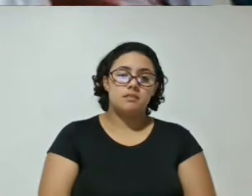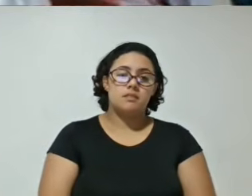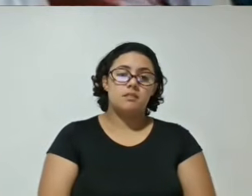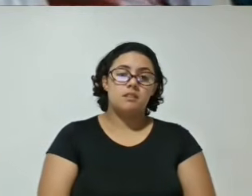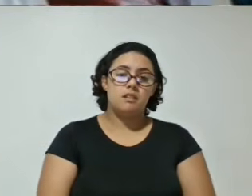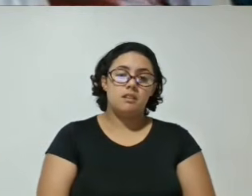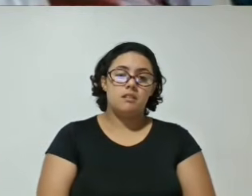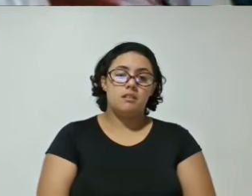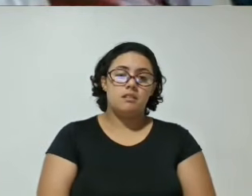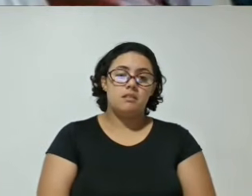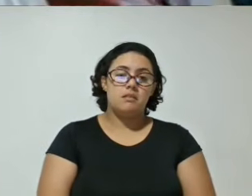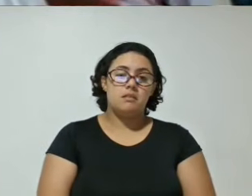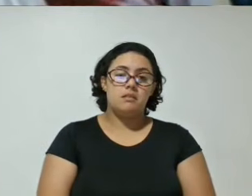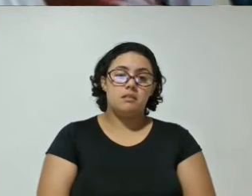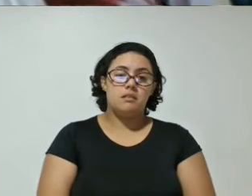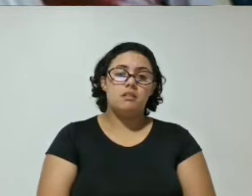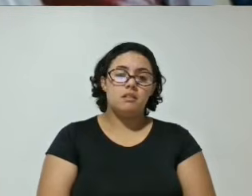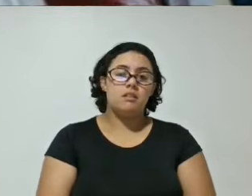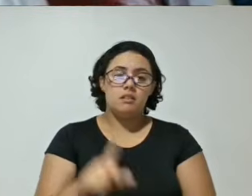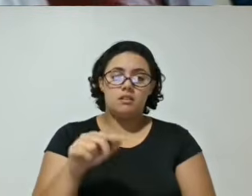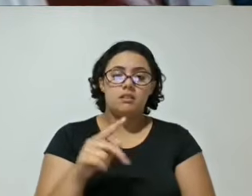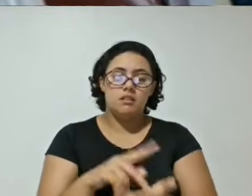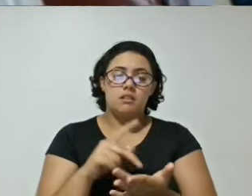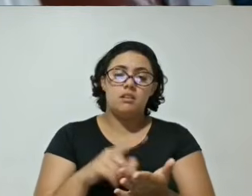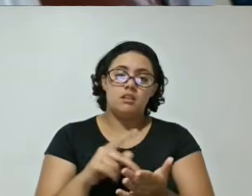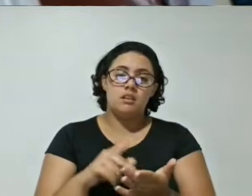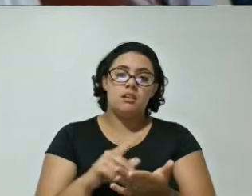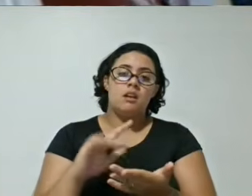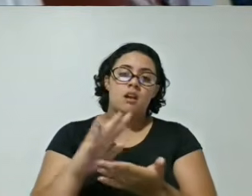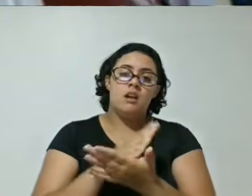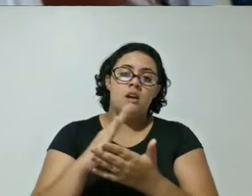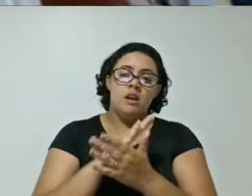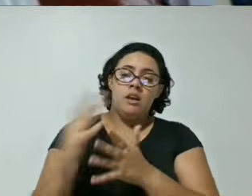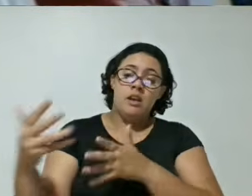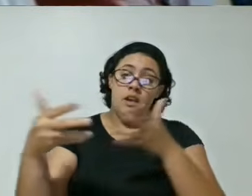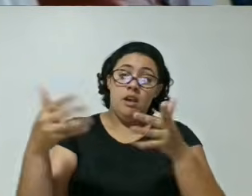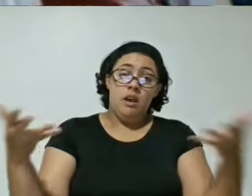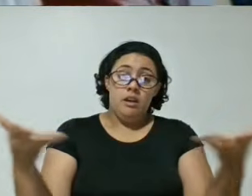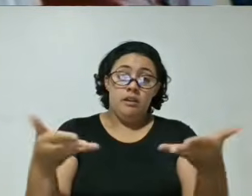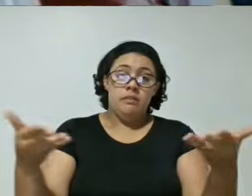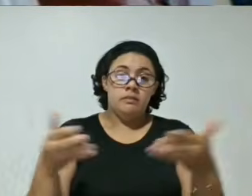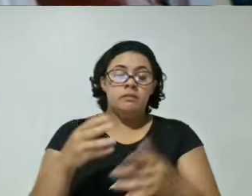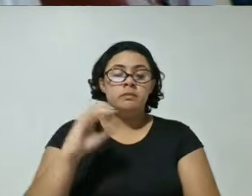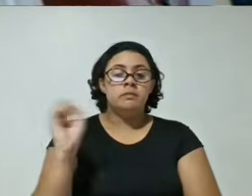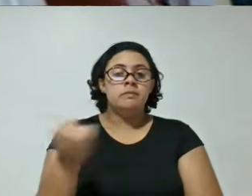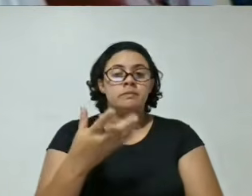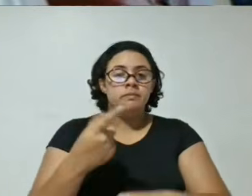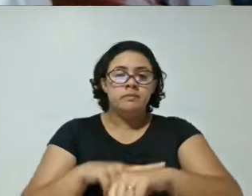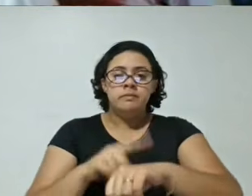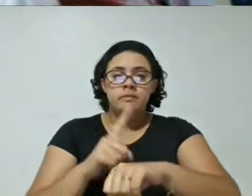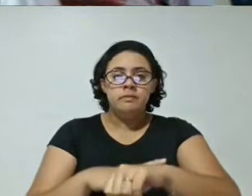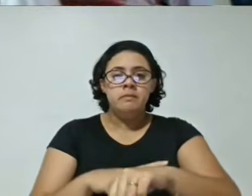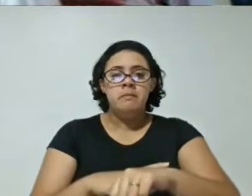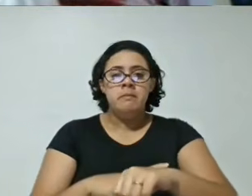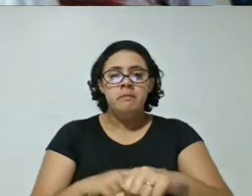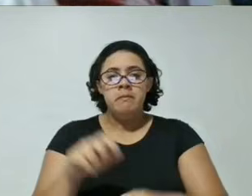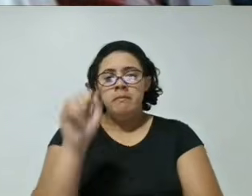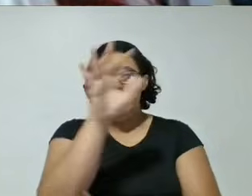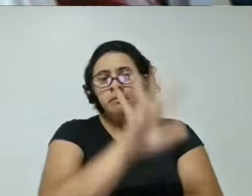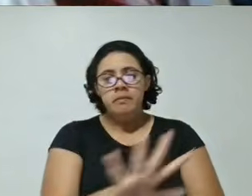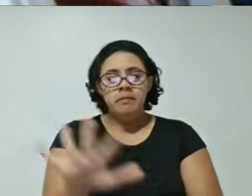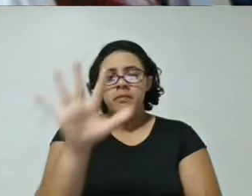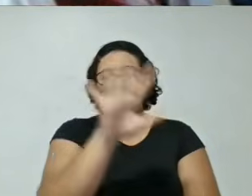aí desses que chegaram, né? Dos produtores que chegaram agora, né? Nesse novo momento aí desse cenário da